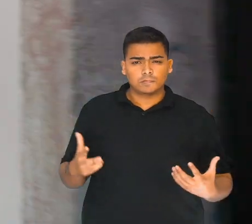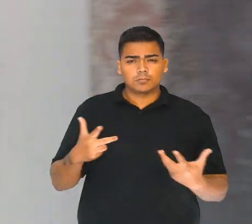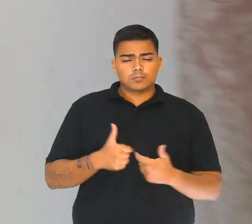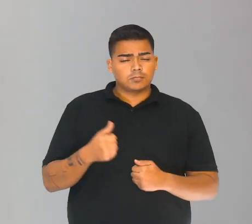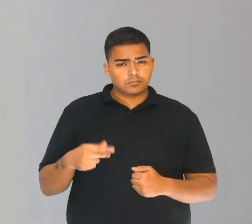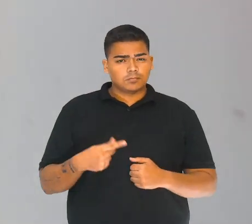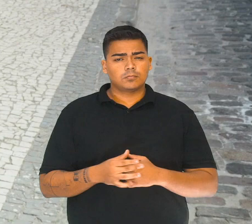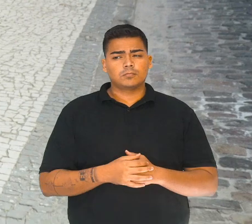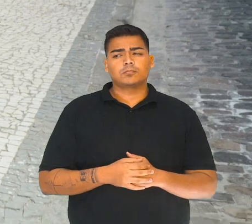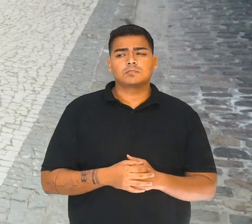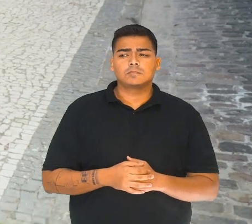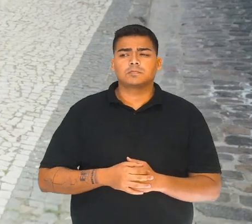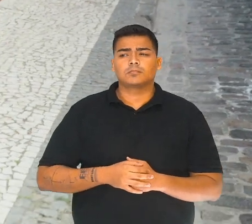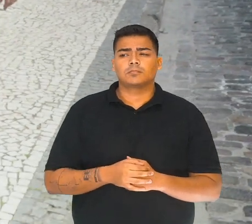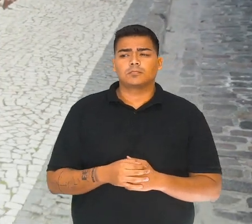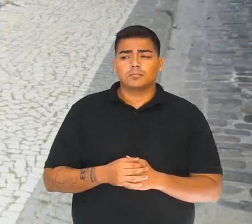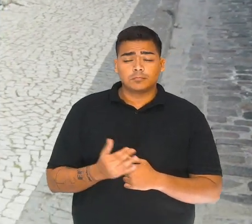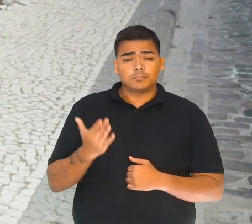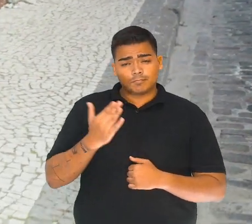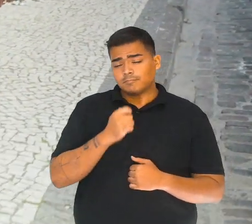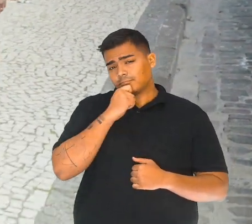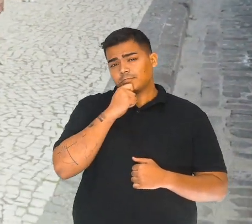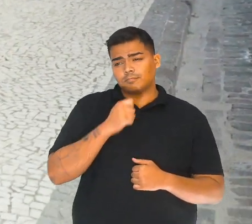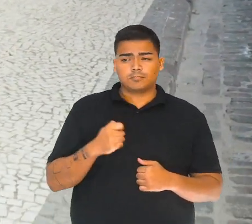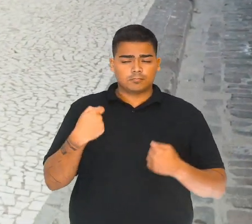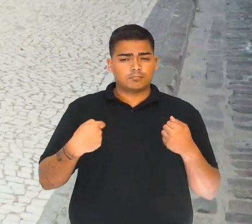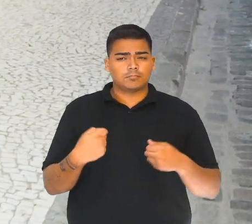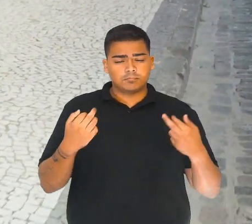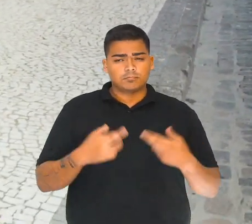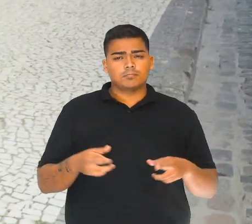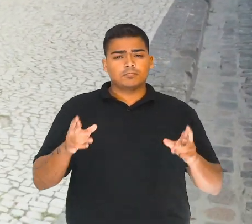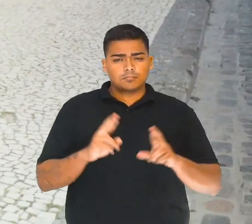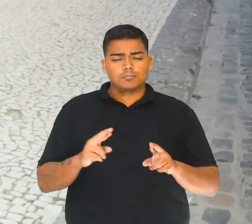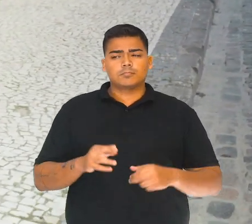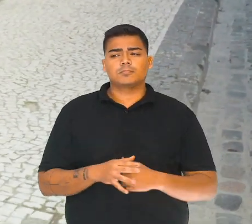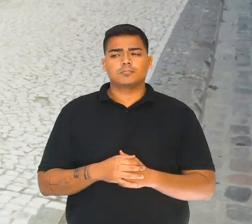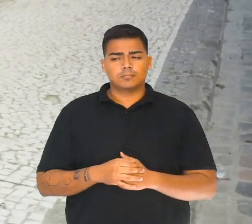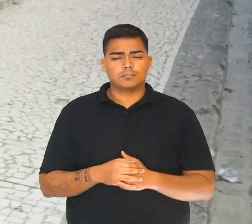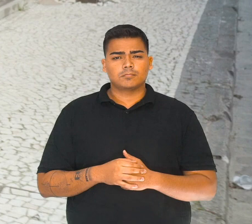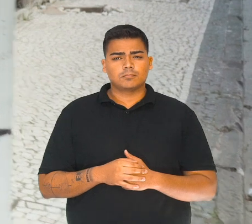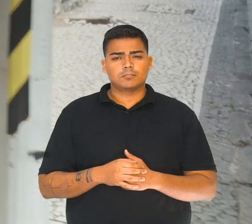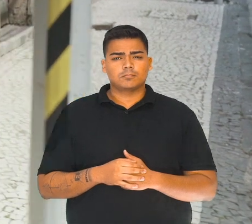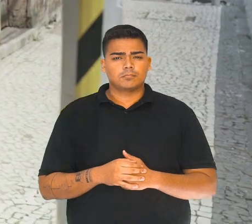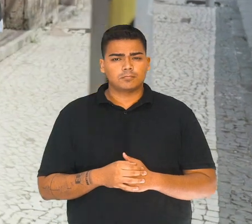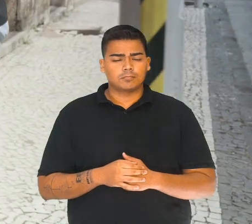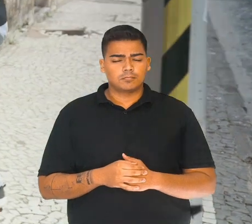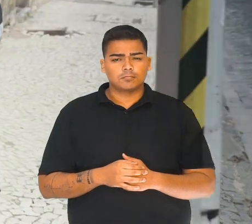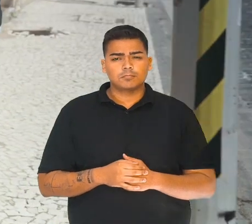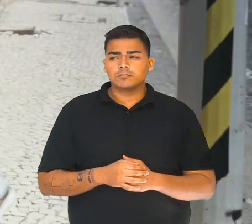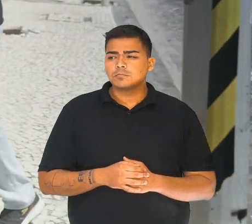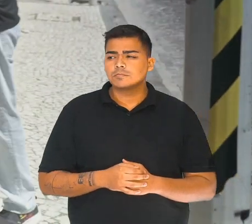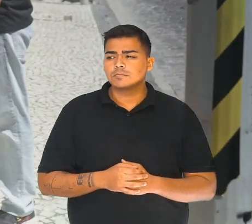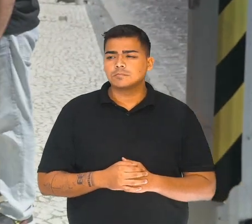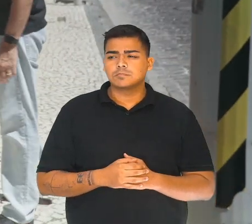nós recifenses. Esse aqui ainda precisa restauração. Mas olha, tem uma...